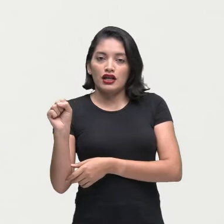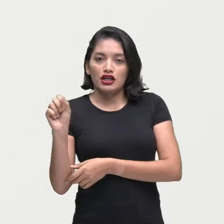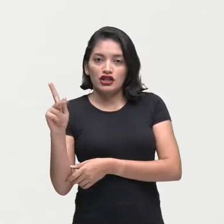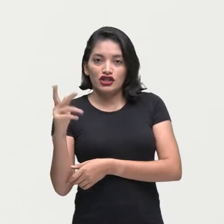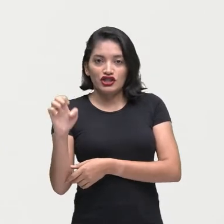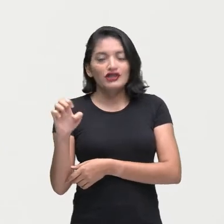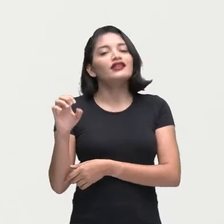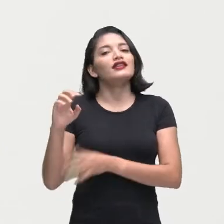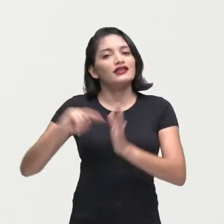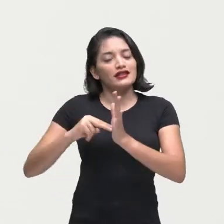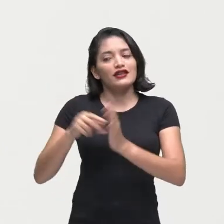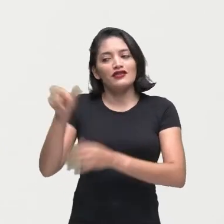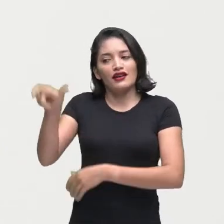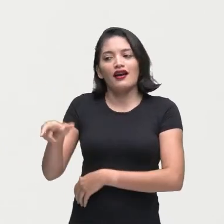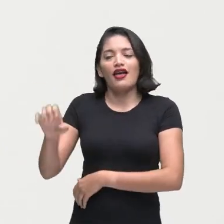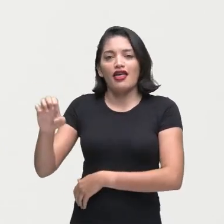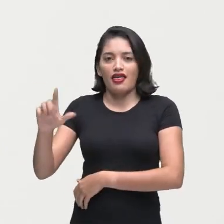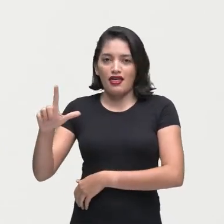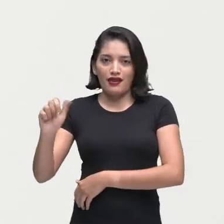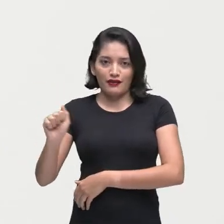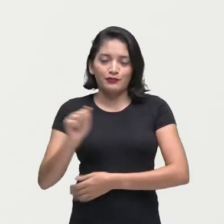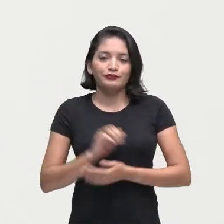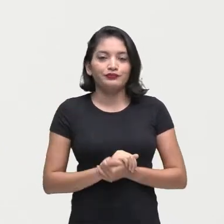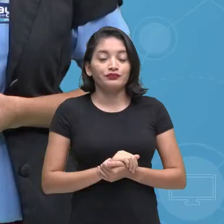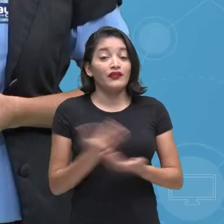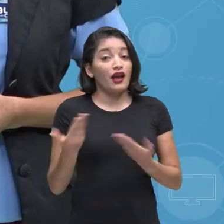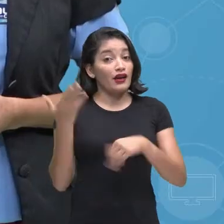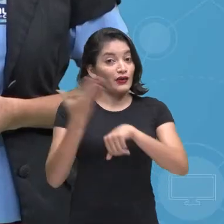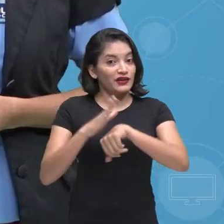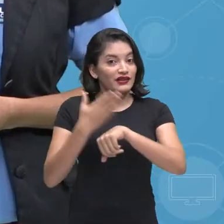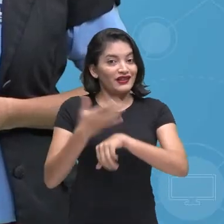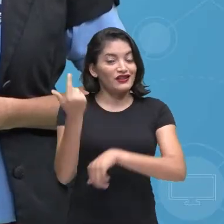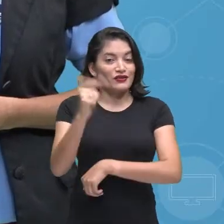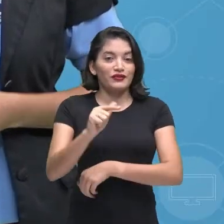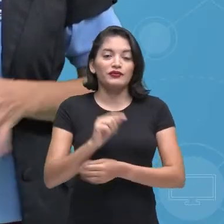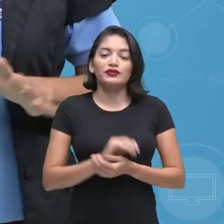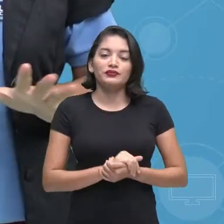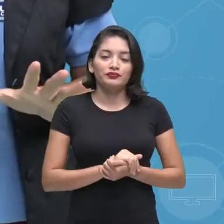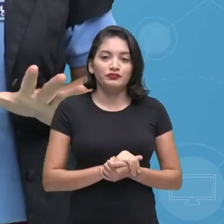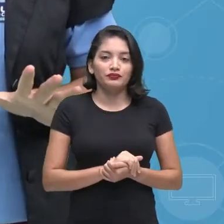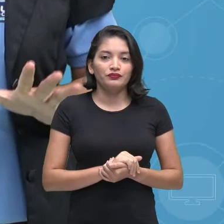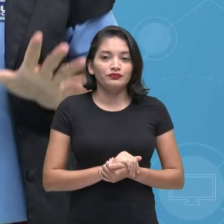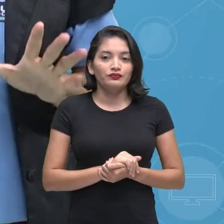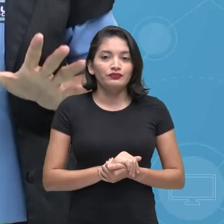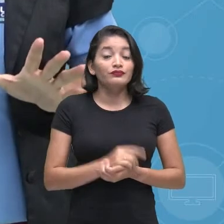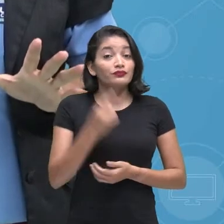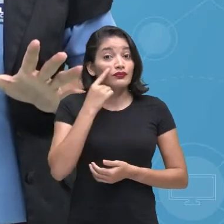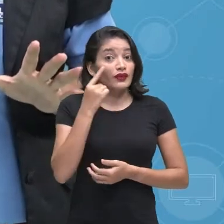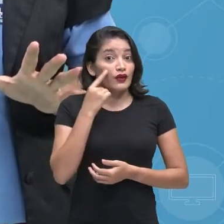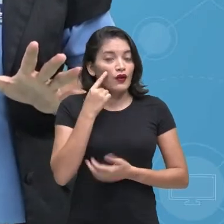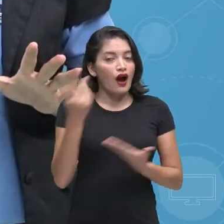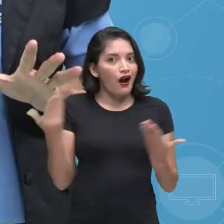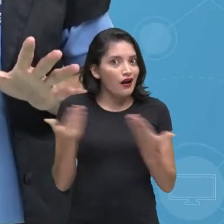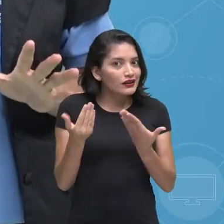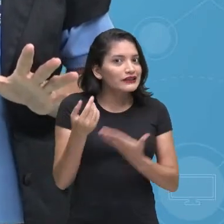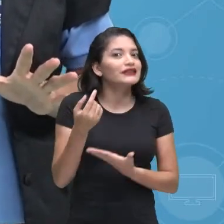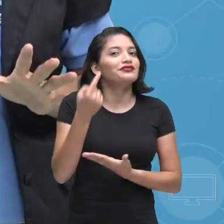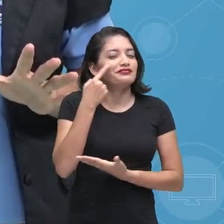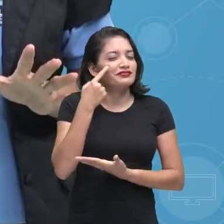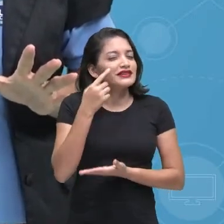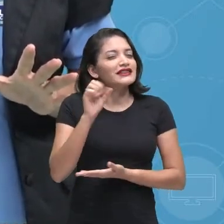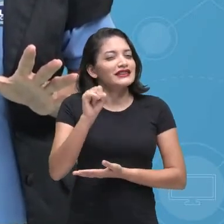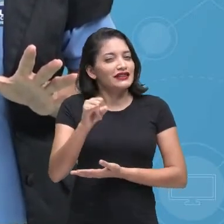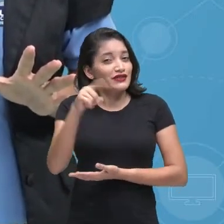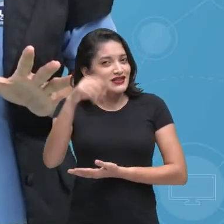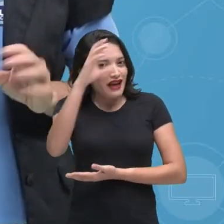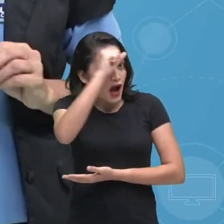ela certo bom vamos ver só um pouquinho mais junto aqui comigo acompanhe Então vamos lá hora da verdade vamos ver se